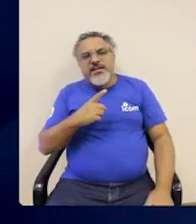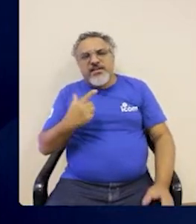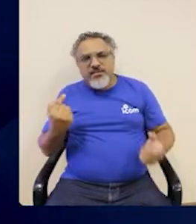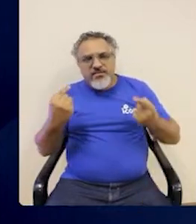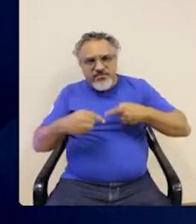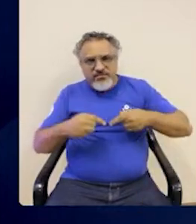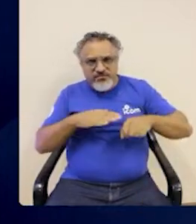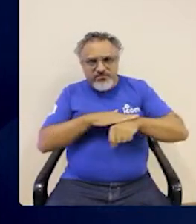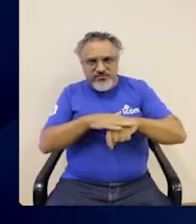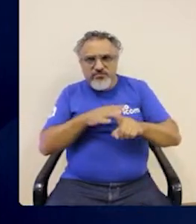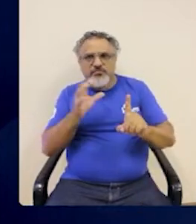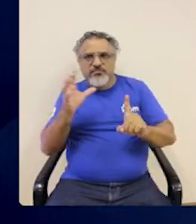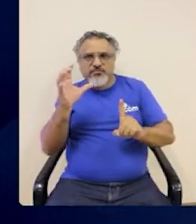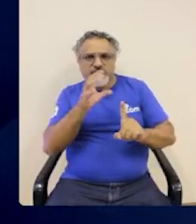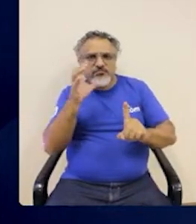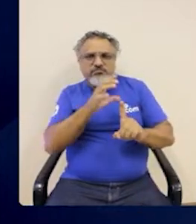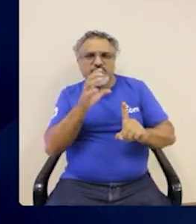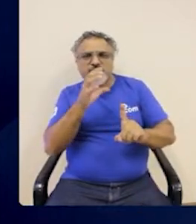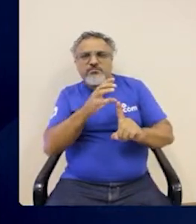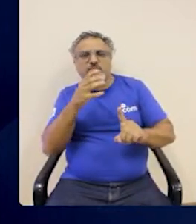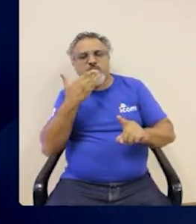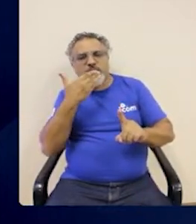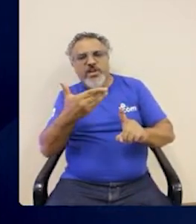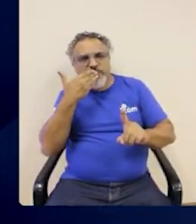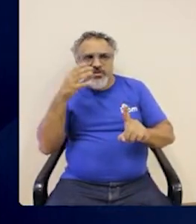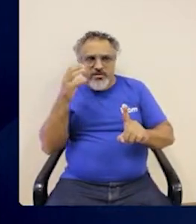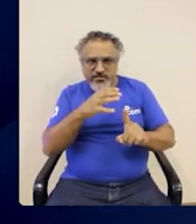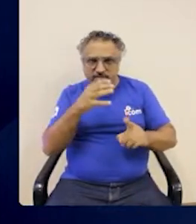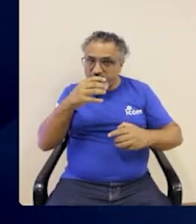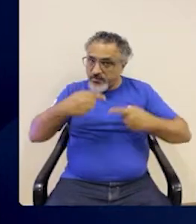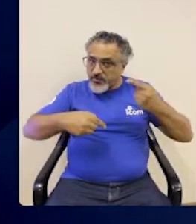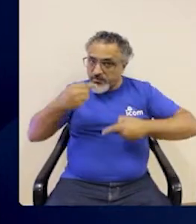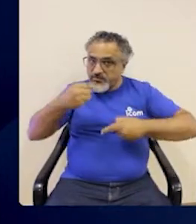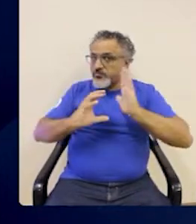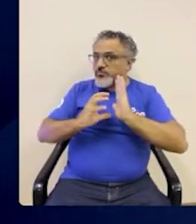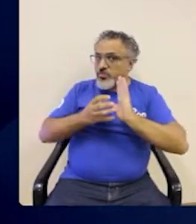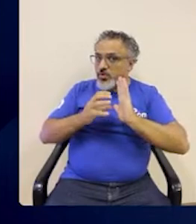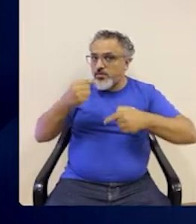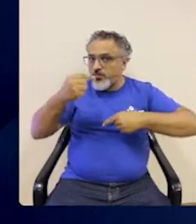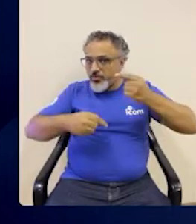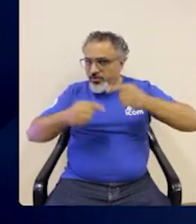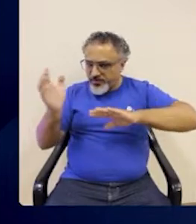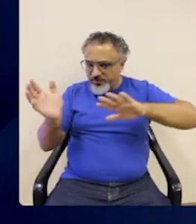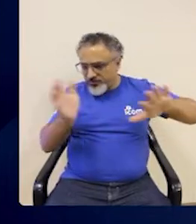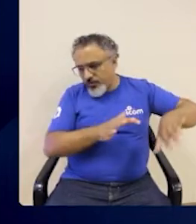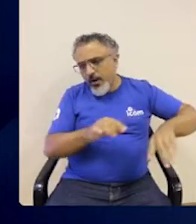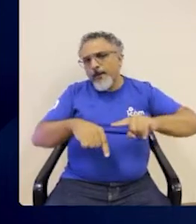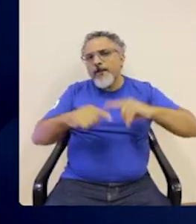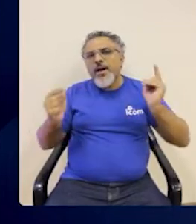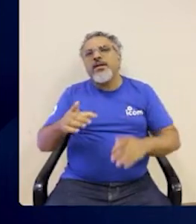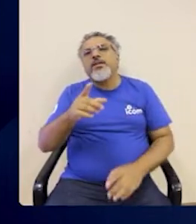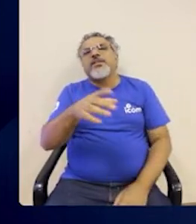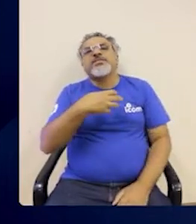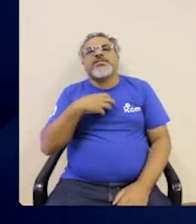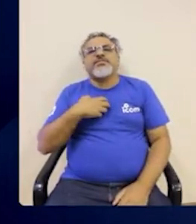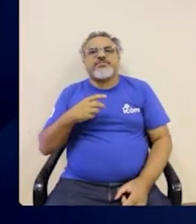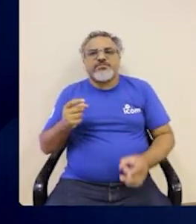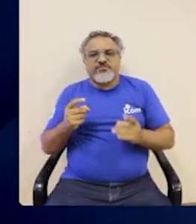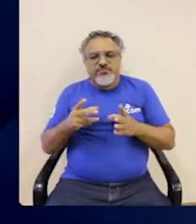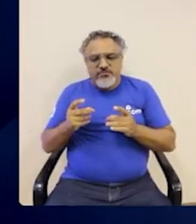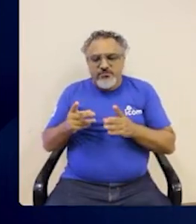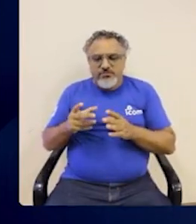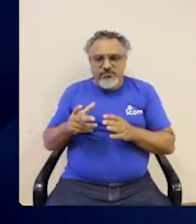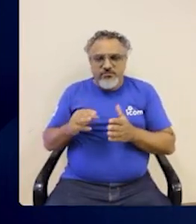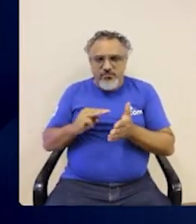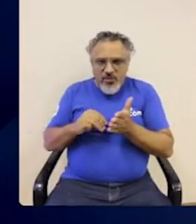esse convencimento que se tem, tanto político. Então é isso, da mesma forma que os vendedores de métodos e técnicas